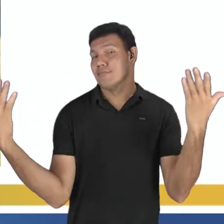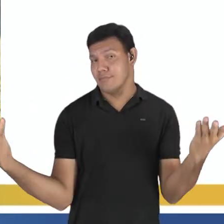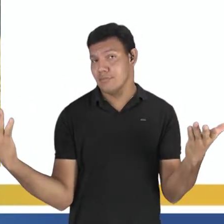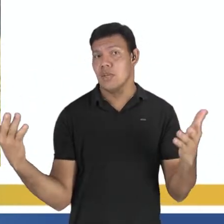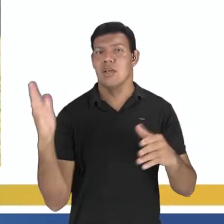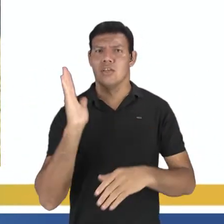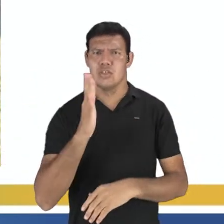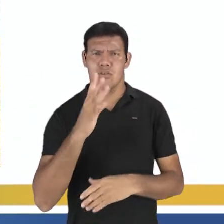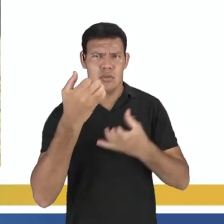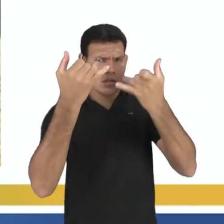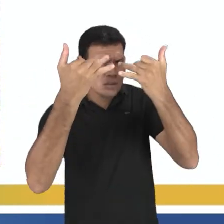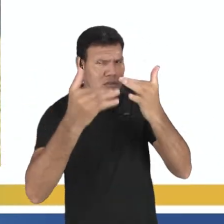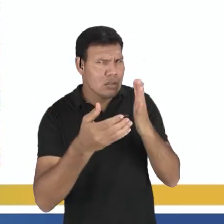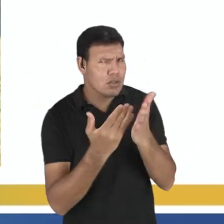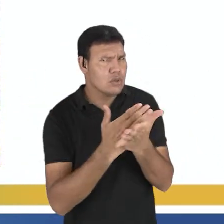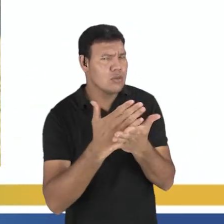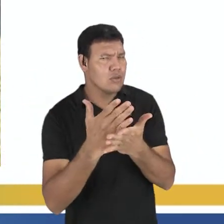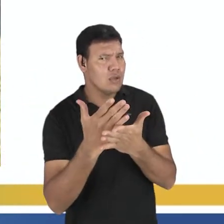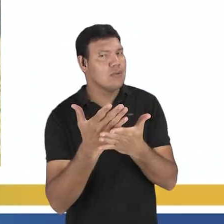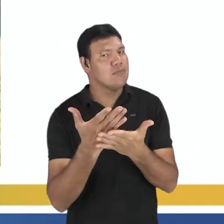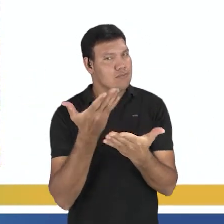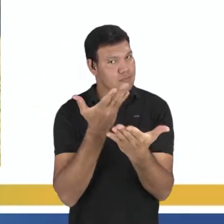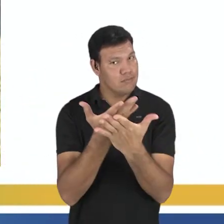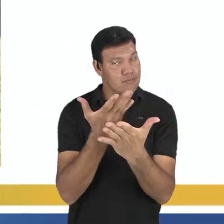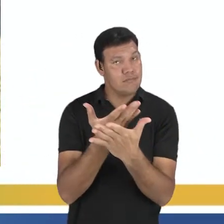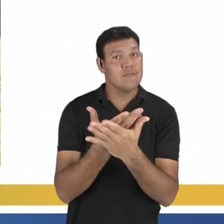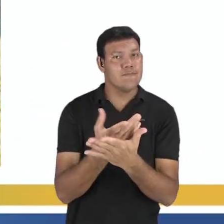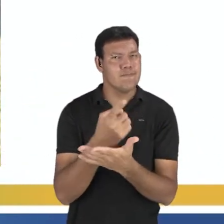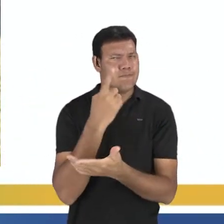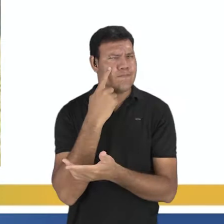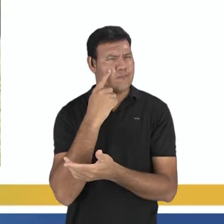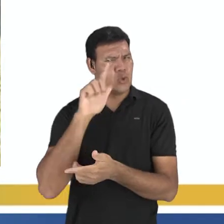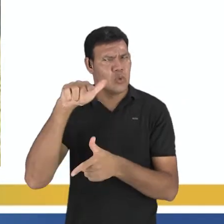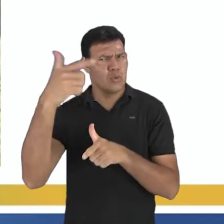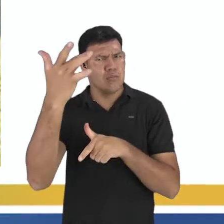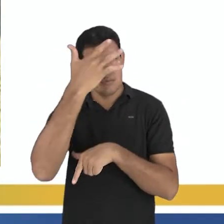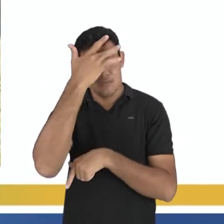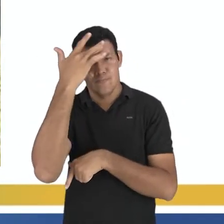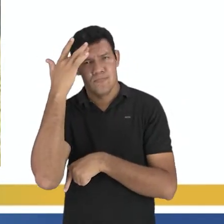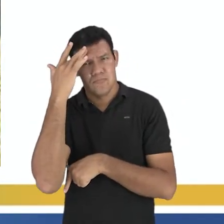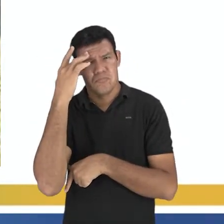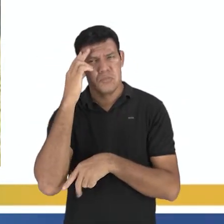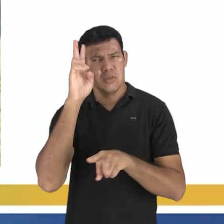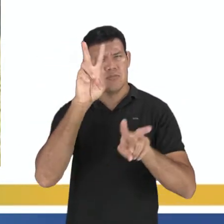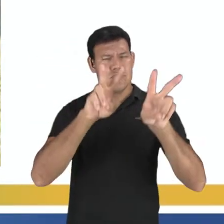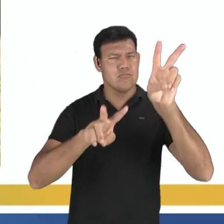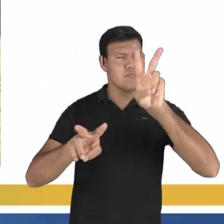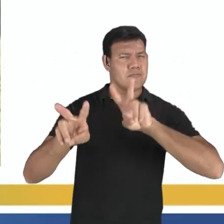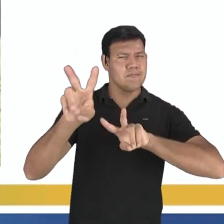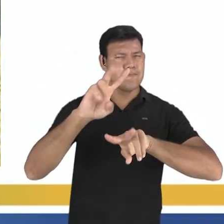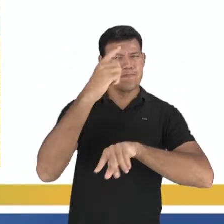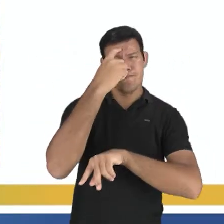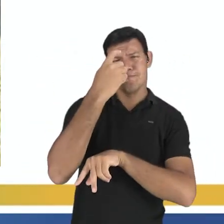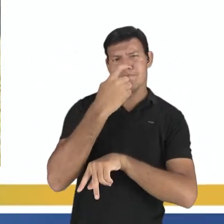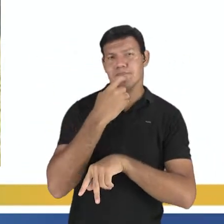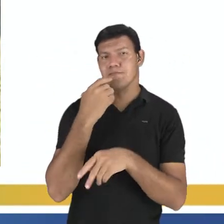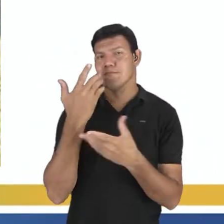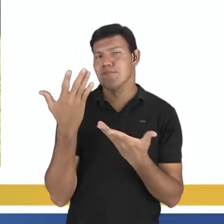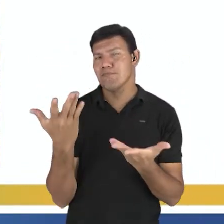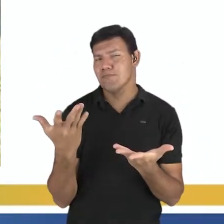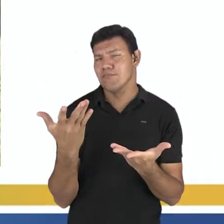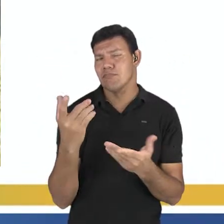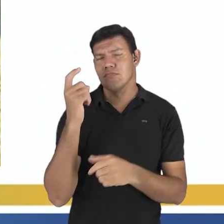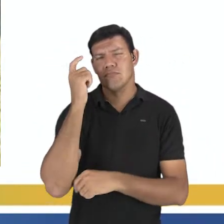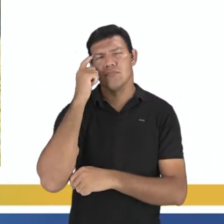anteriormente. Se outra pessoa olhasse para esta imagem, ela poderia imaginar o quê? Vamos olhar novamente? Olha